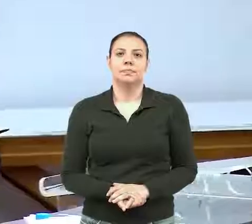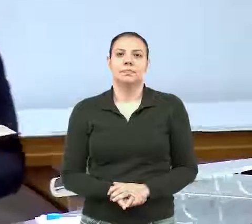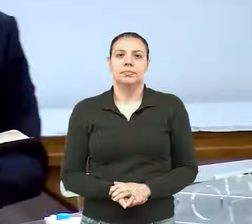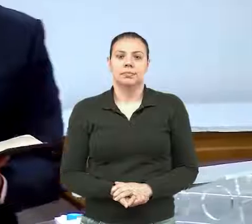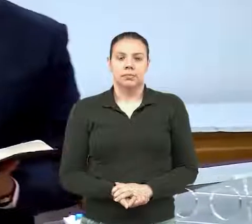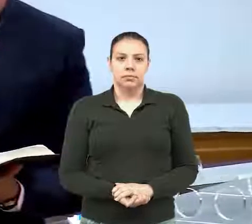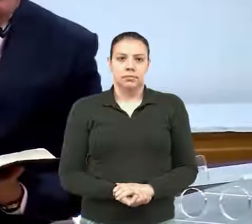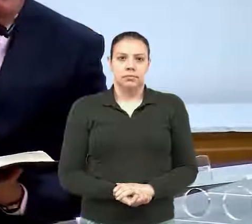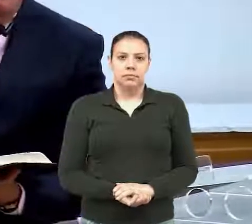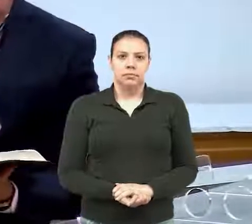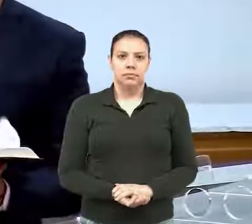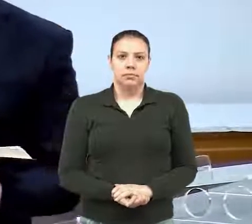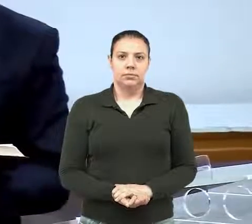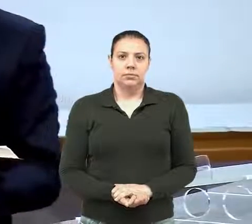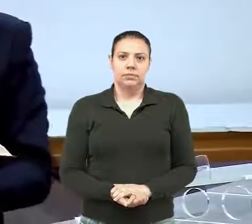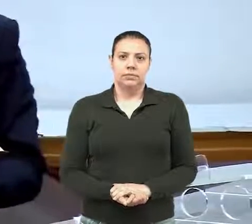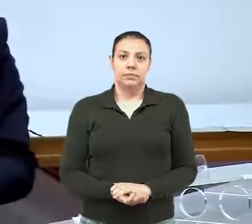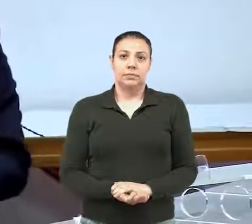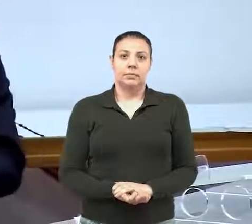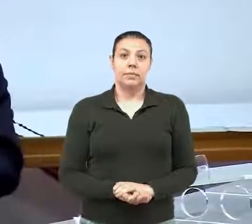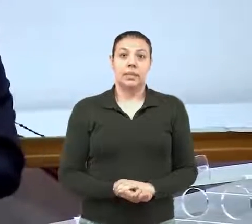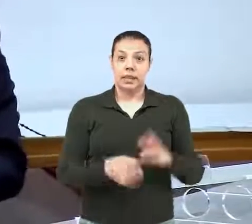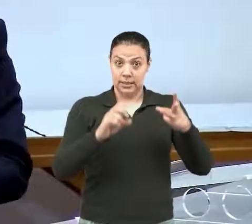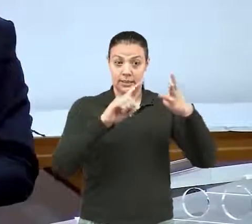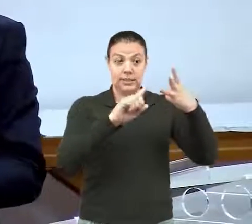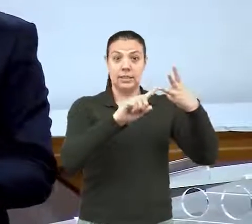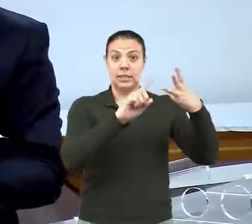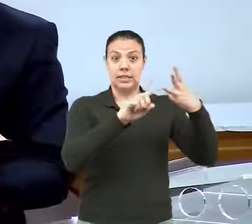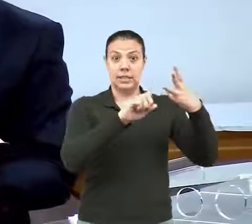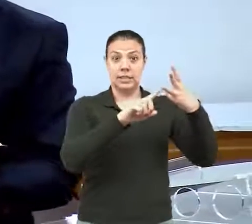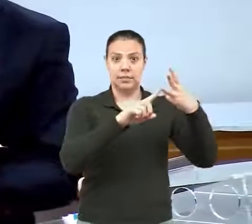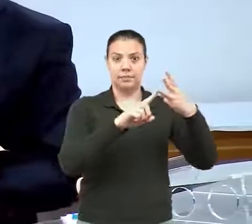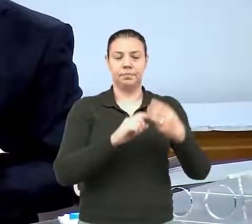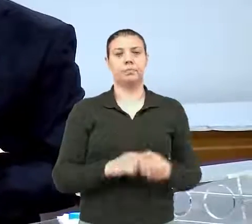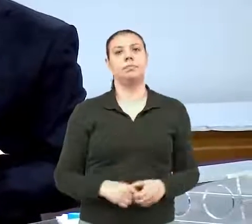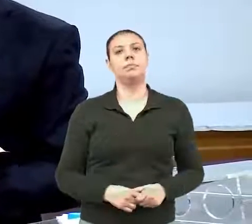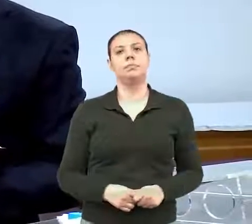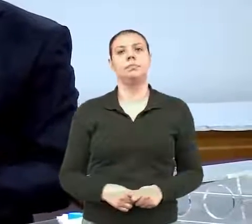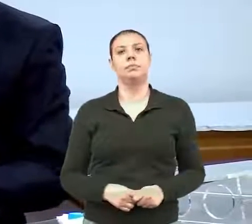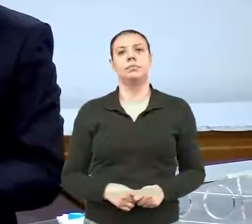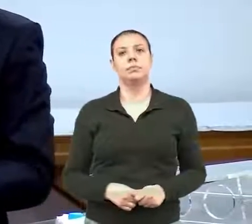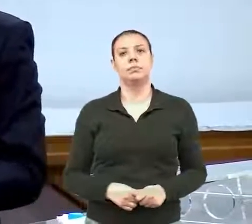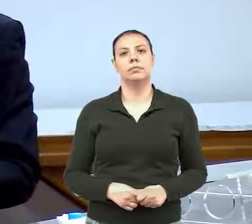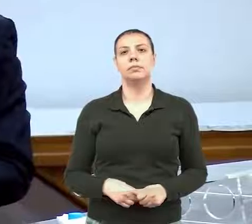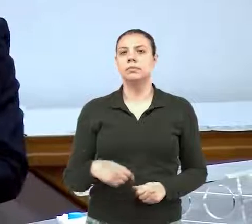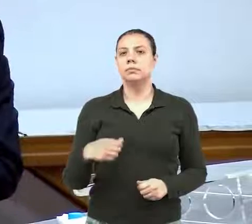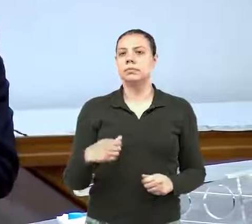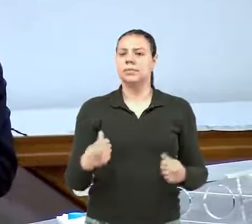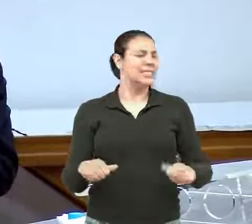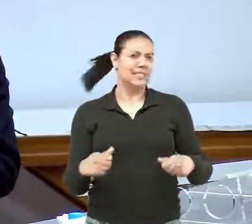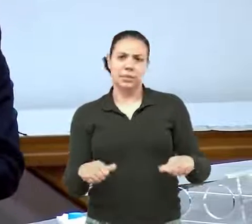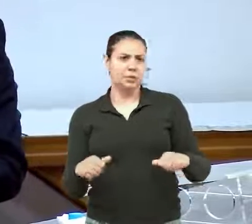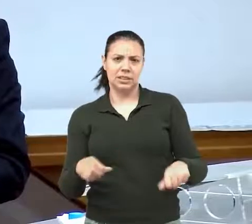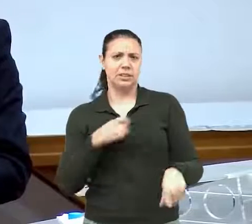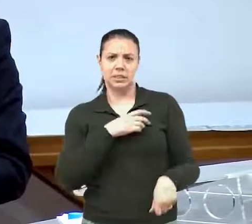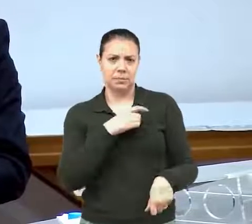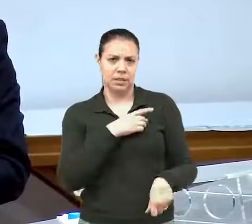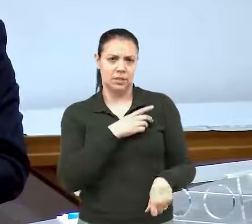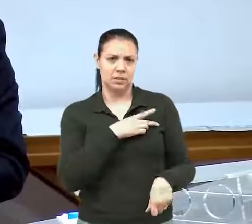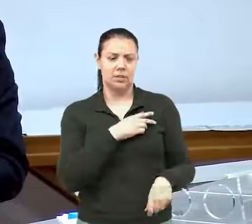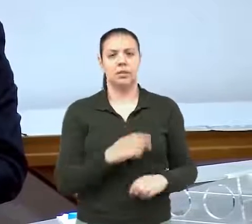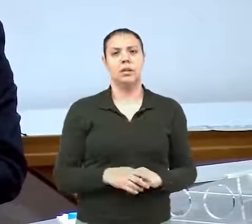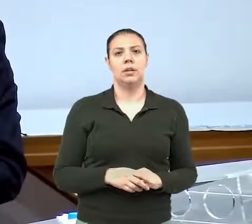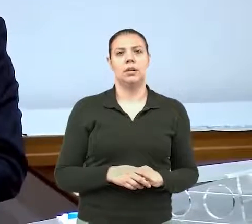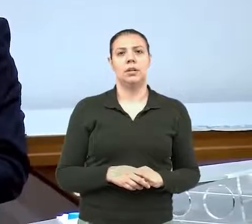Mas agora o profeta vai dar a terceira razão, porque não se precisa ter medo. E ele diz no versículo 1